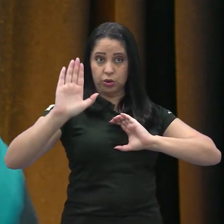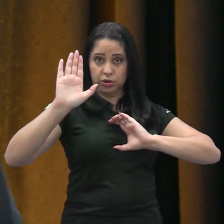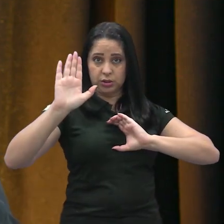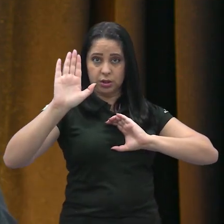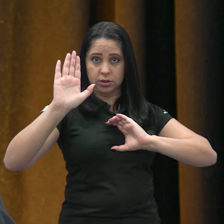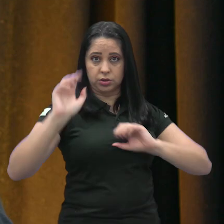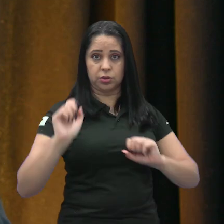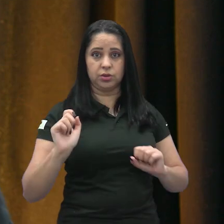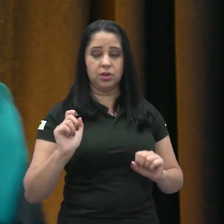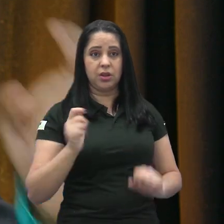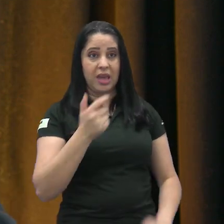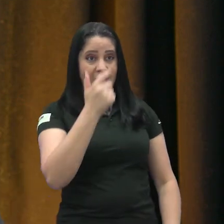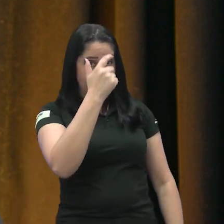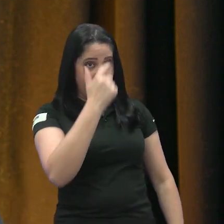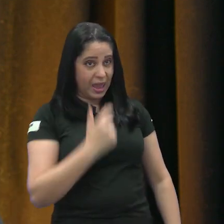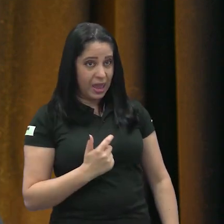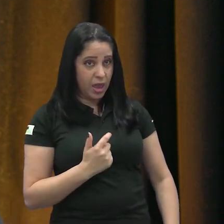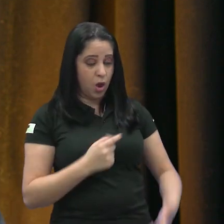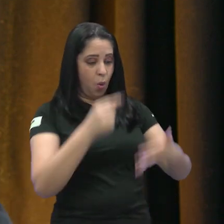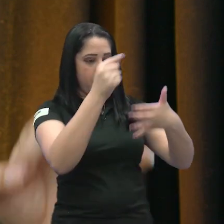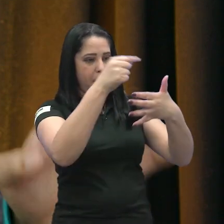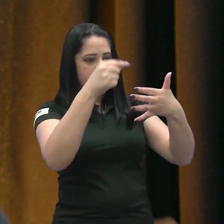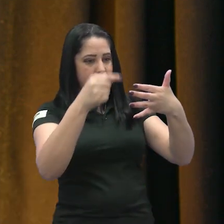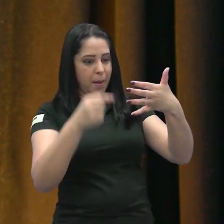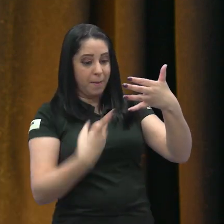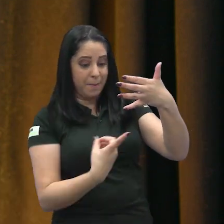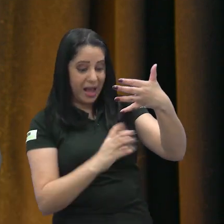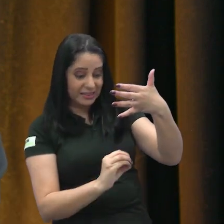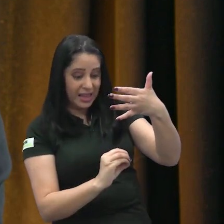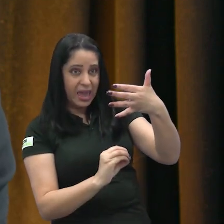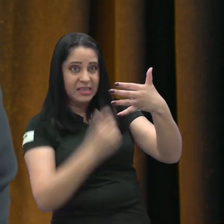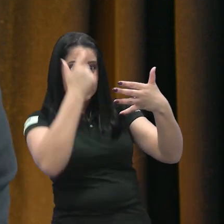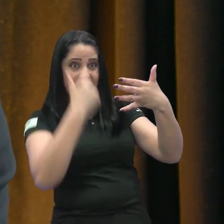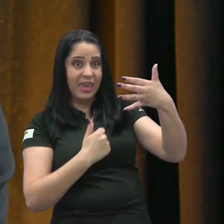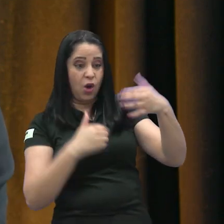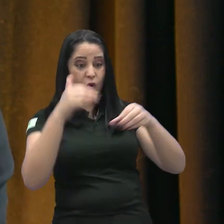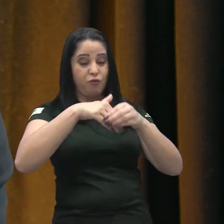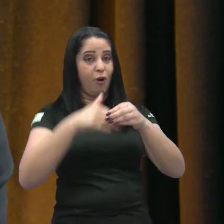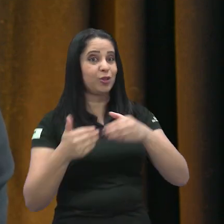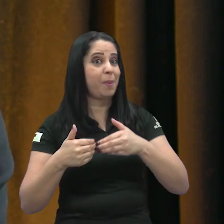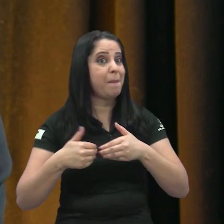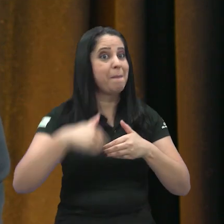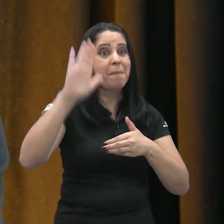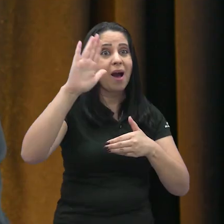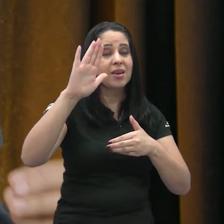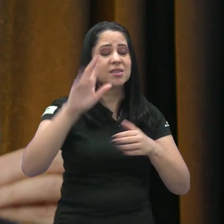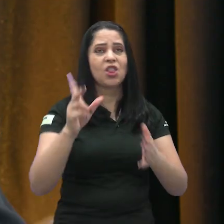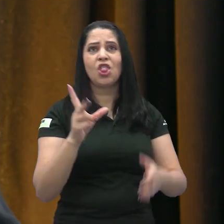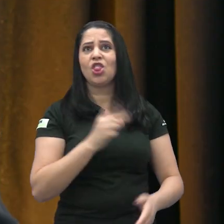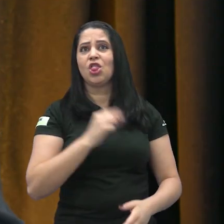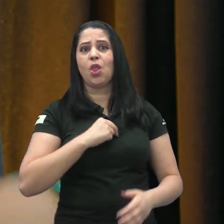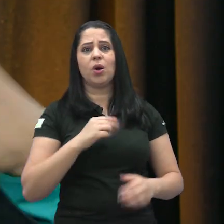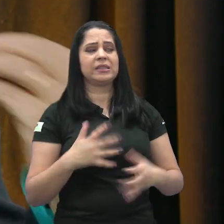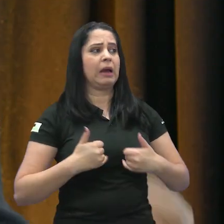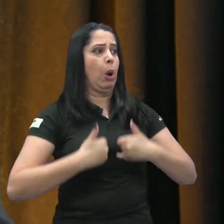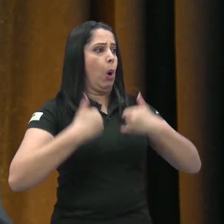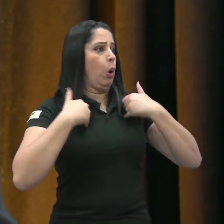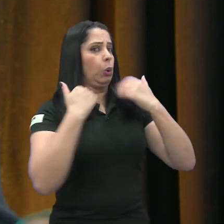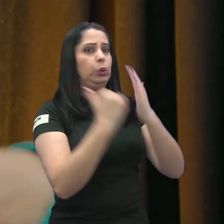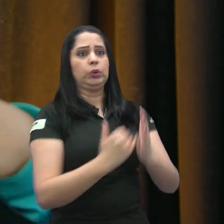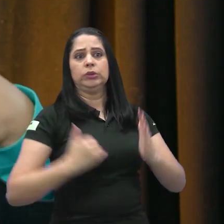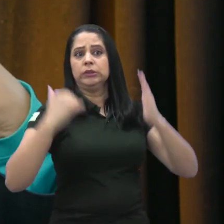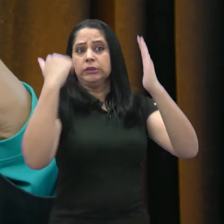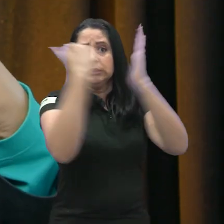candidatos. Você está ali na lista dos 10 primeiros que receberam mais votos. Isso, além de ser uma honra,